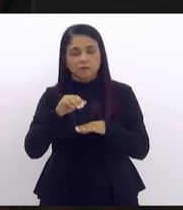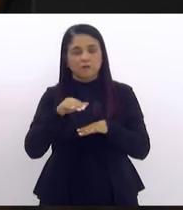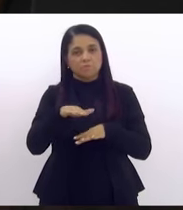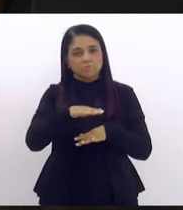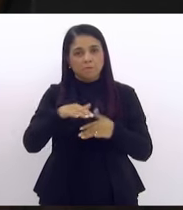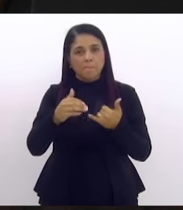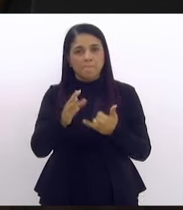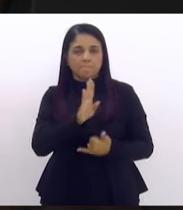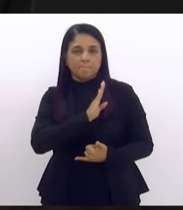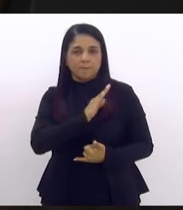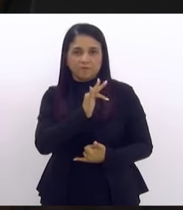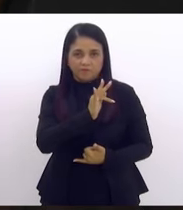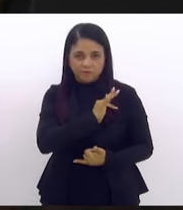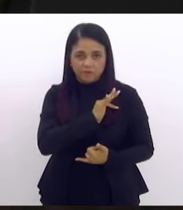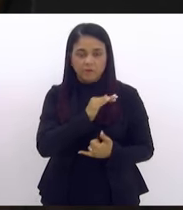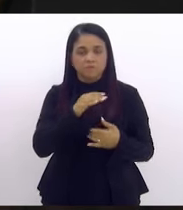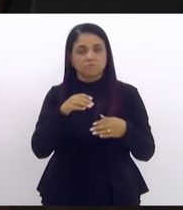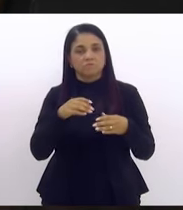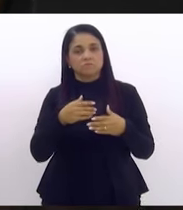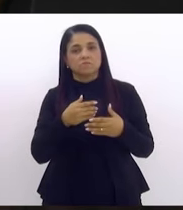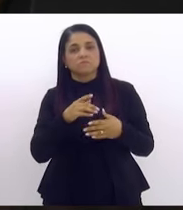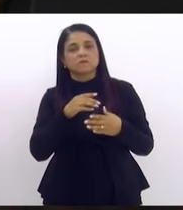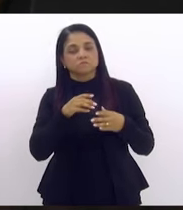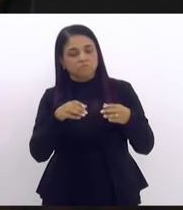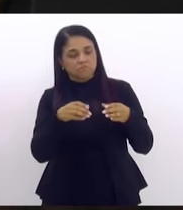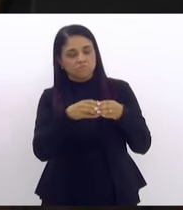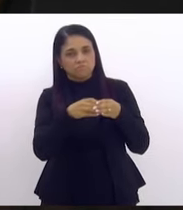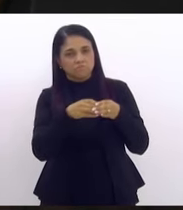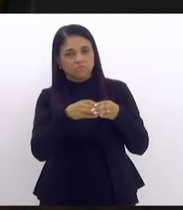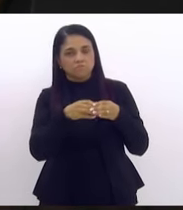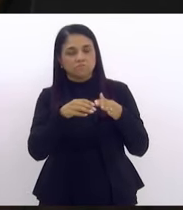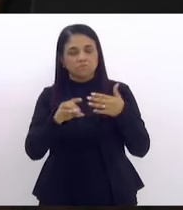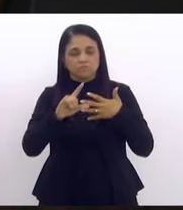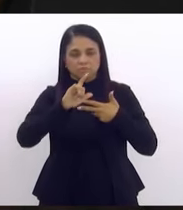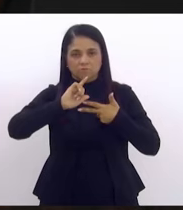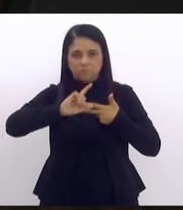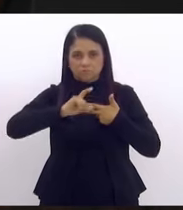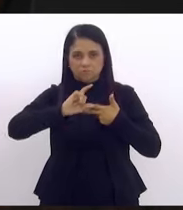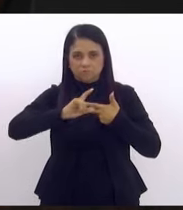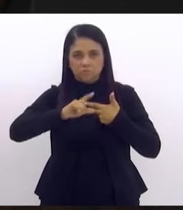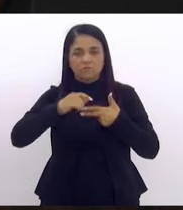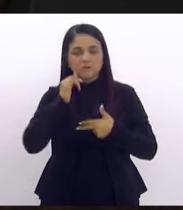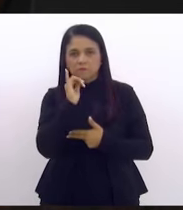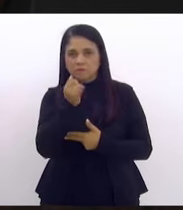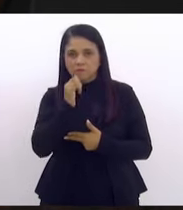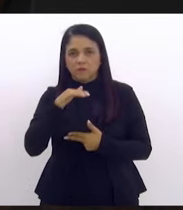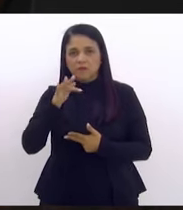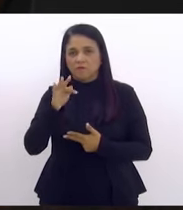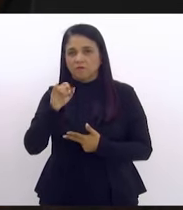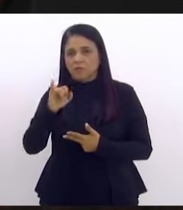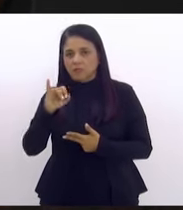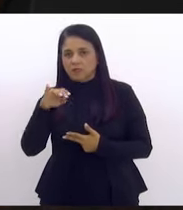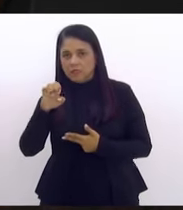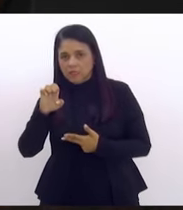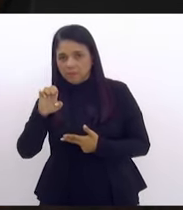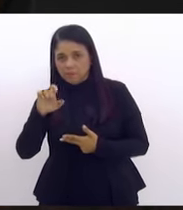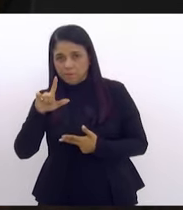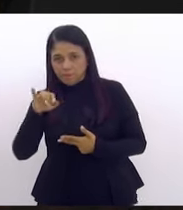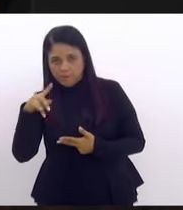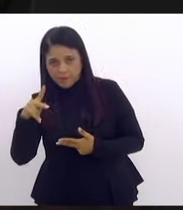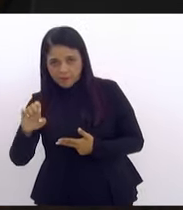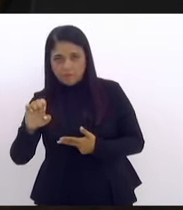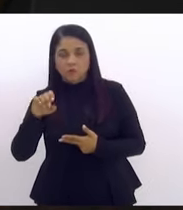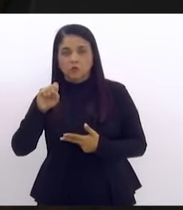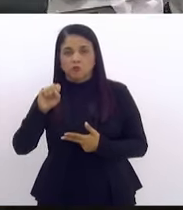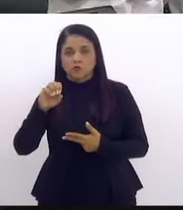outras providências. Parecer da Comissão de Indicações Legislativas favorável, relator deputado Felipe Soares. Em discussão.